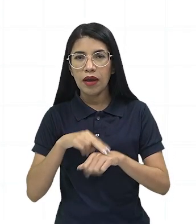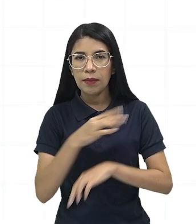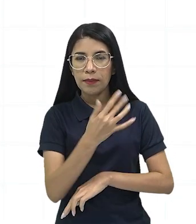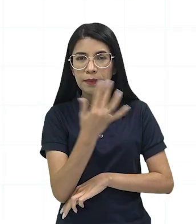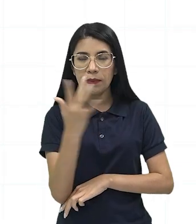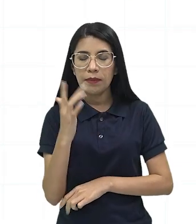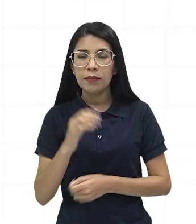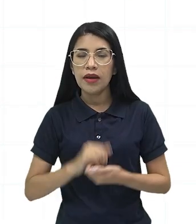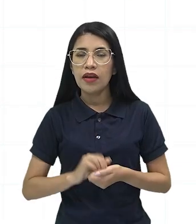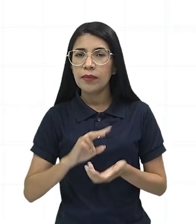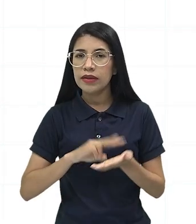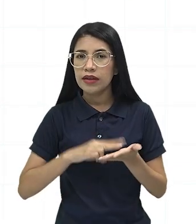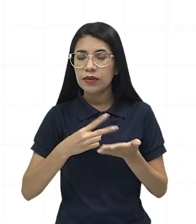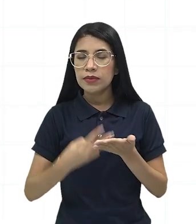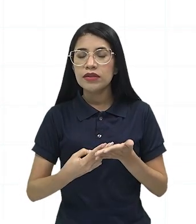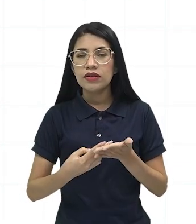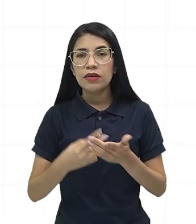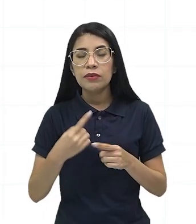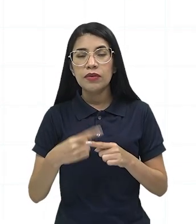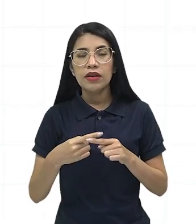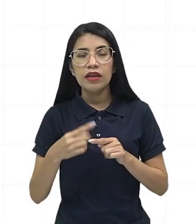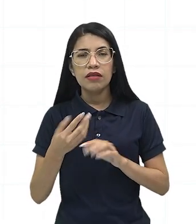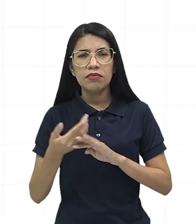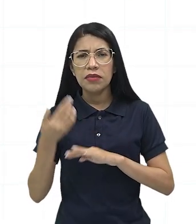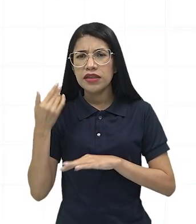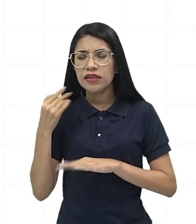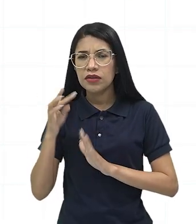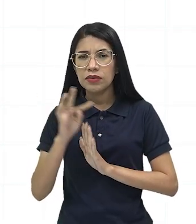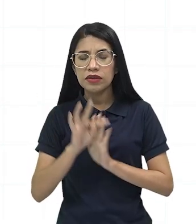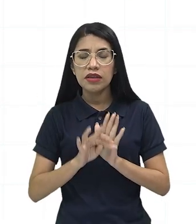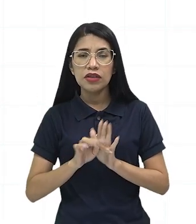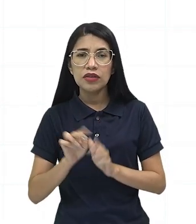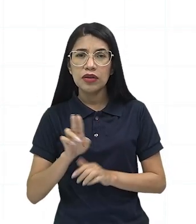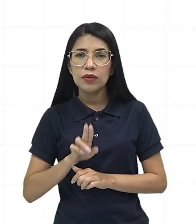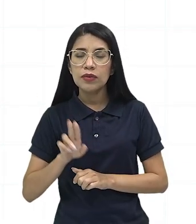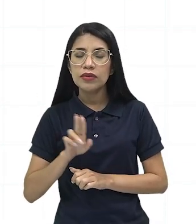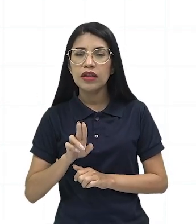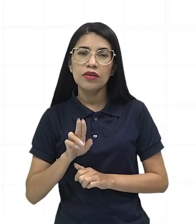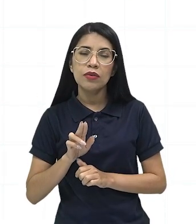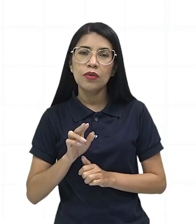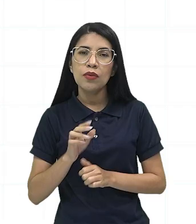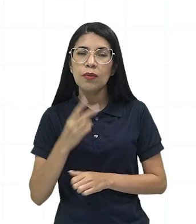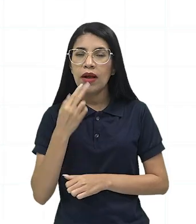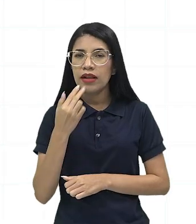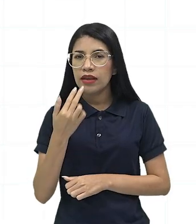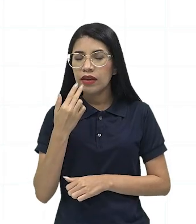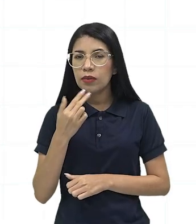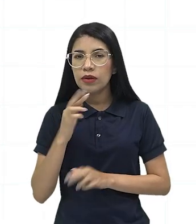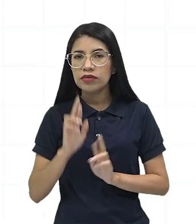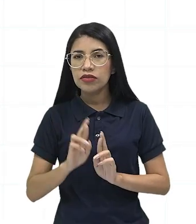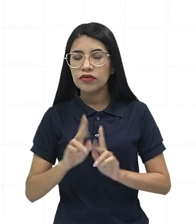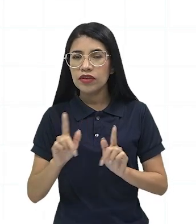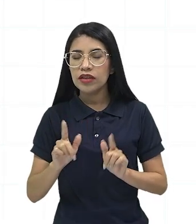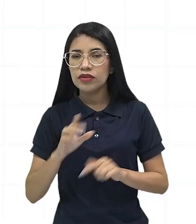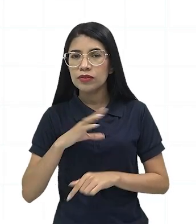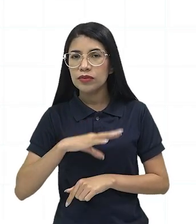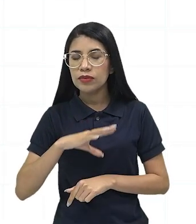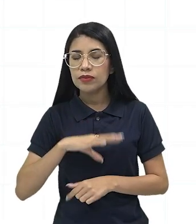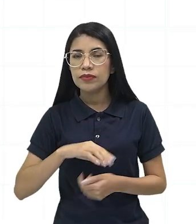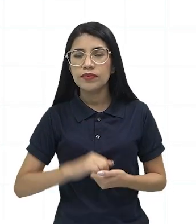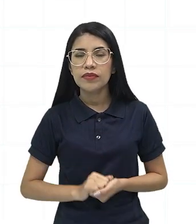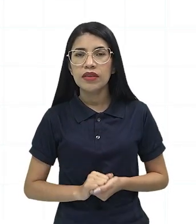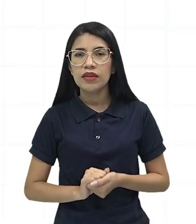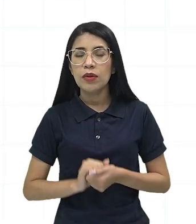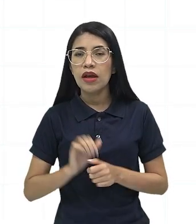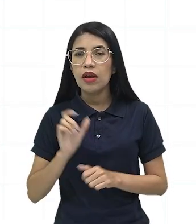traduzido porque esses textos eram escritos em um idioma muito próximo do português, mas com algumas diferenças. Então as palavras foram